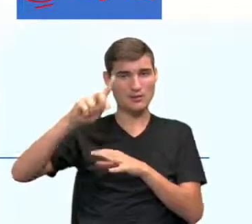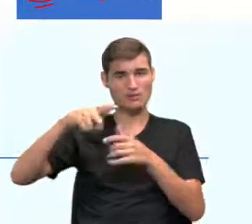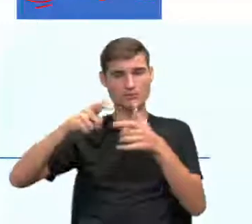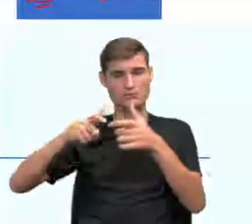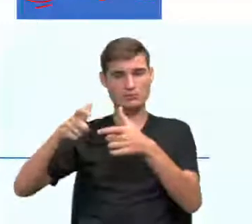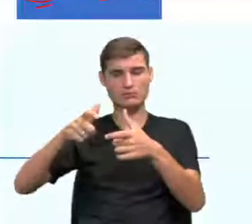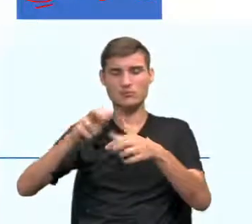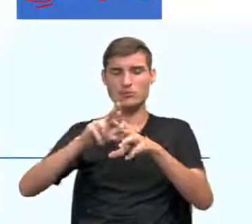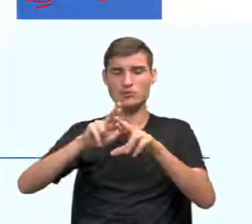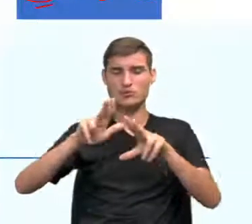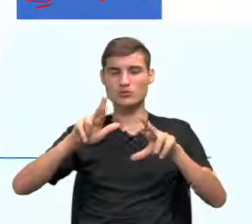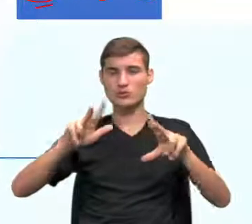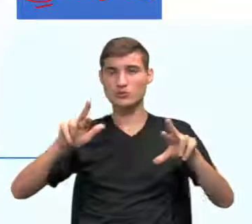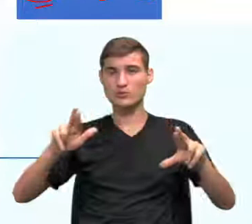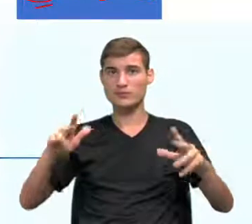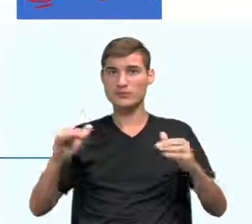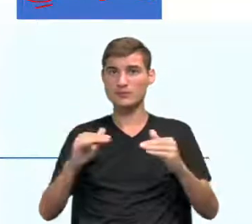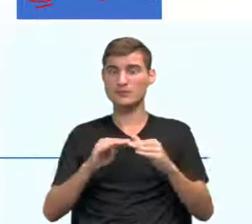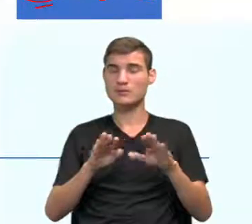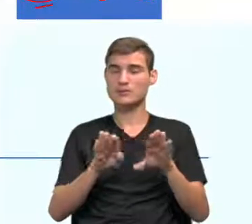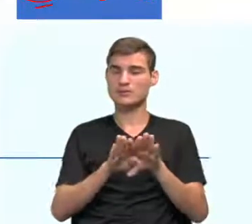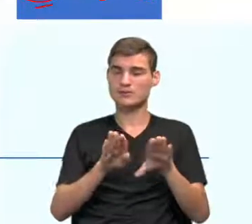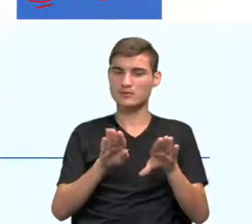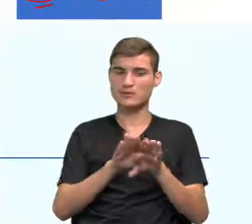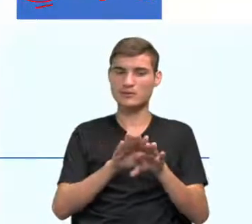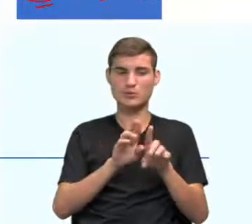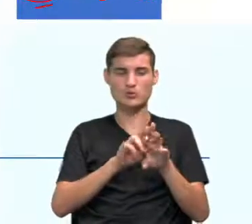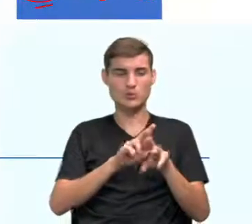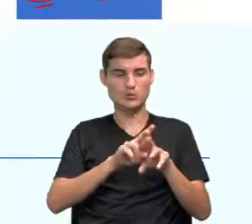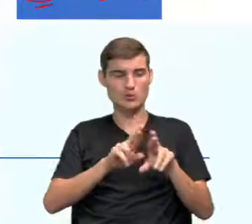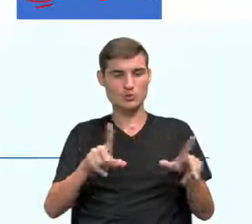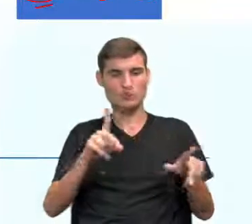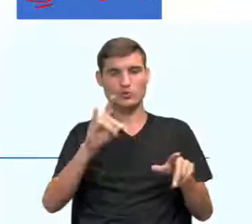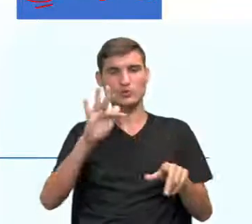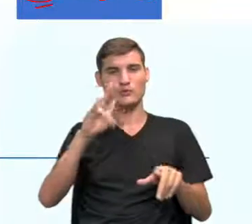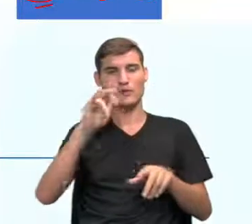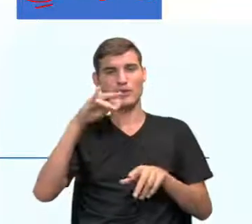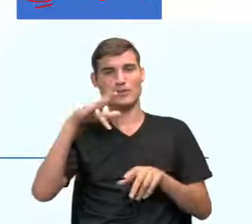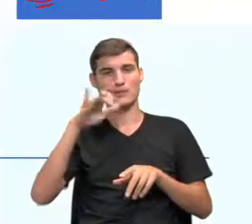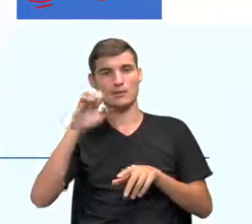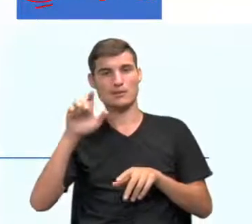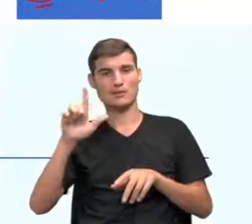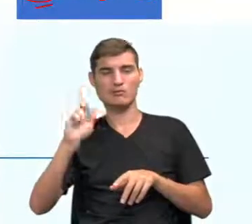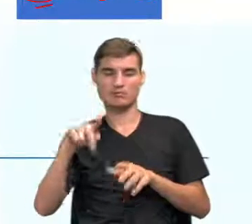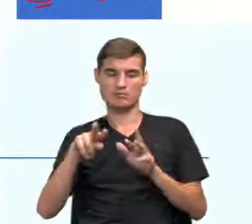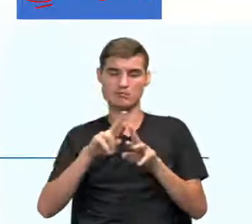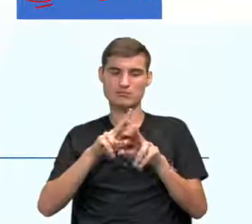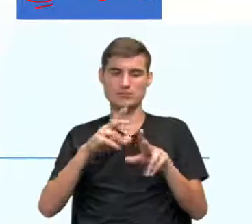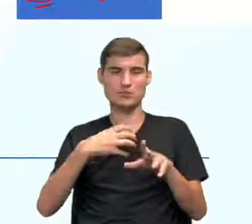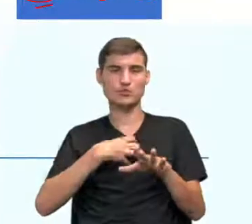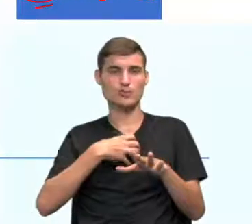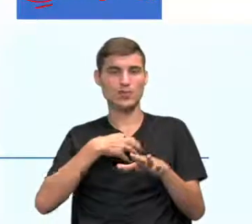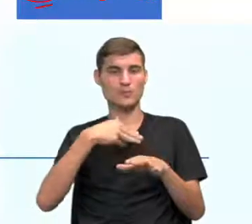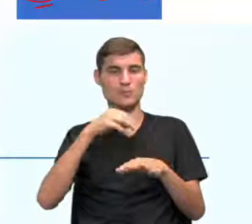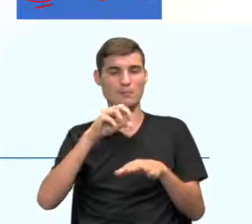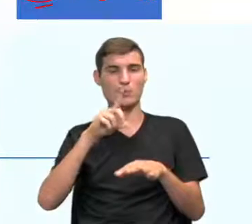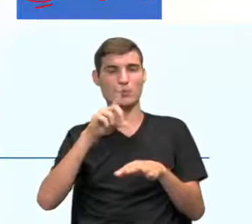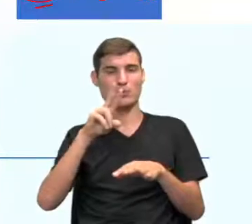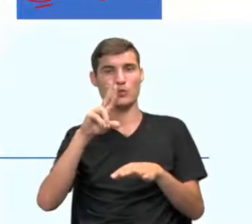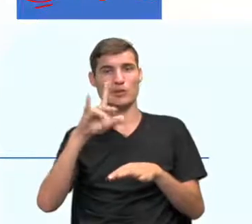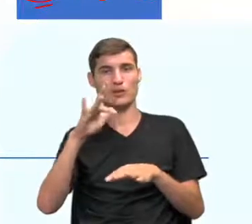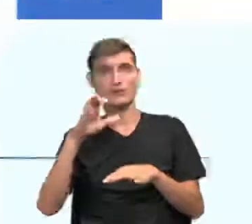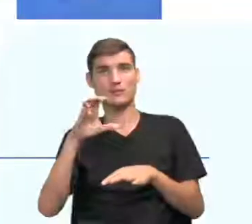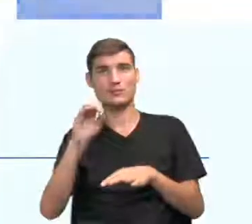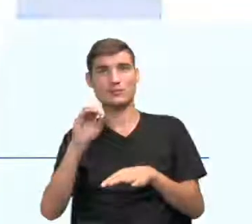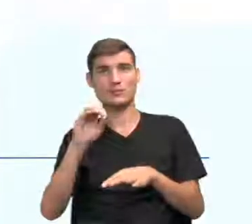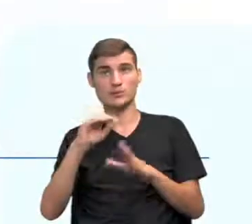pulso diferencial e modulação diferencial. Então, são tipos de modulação. E para